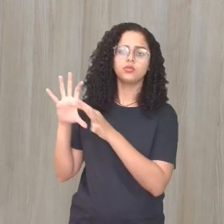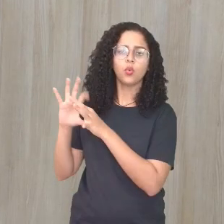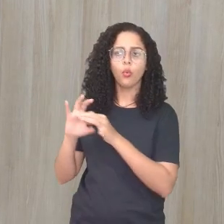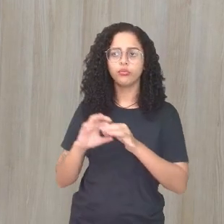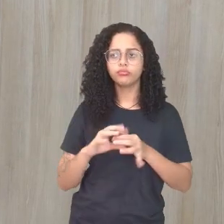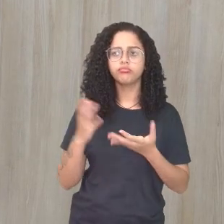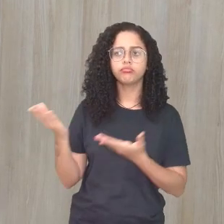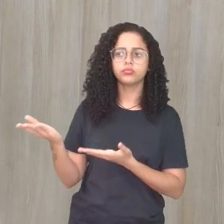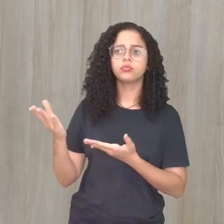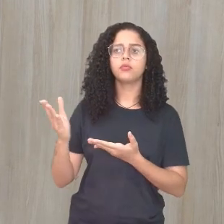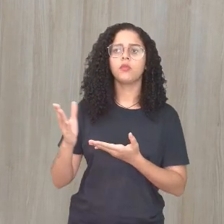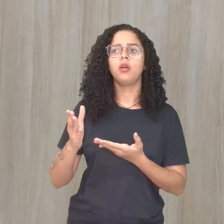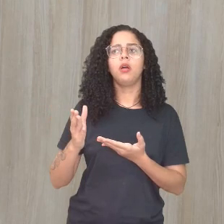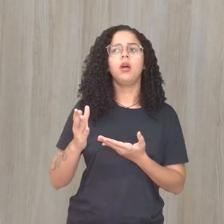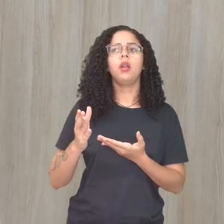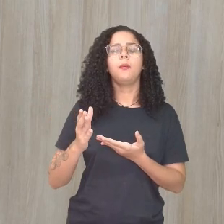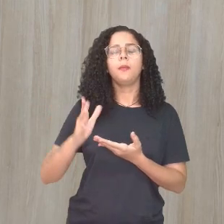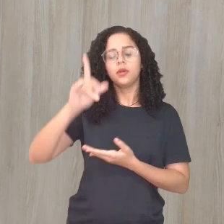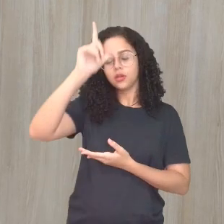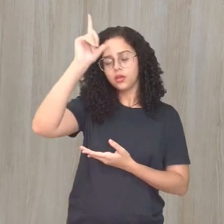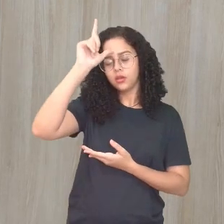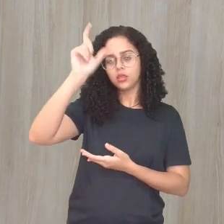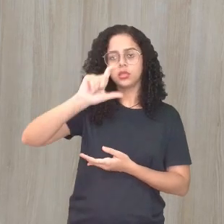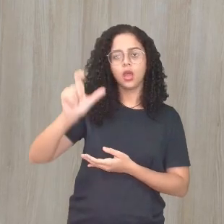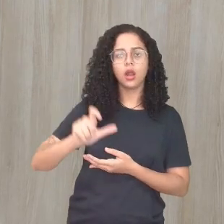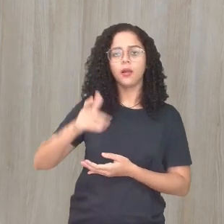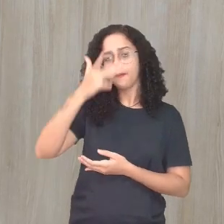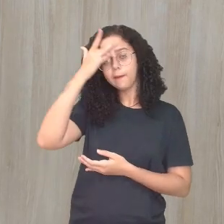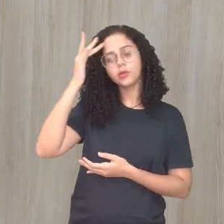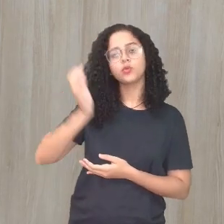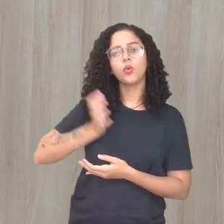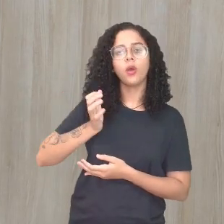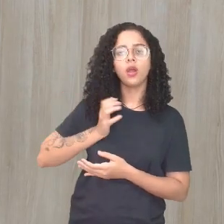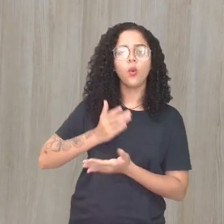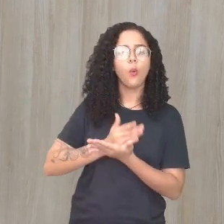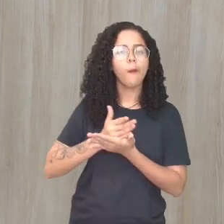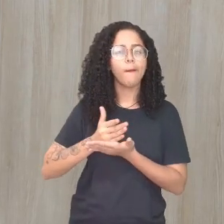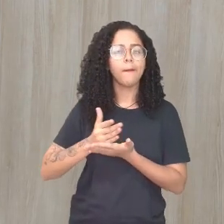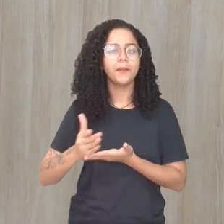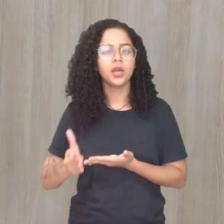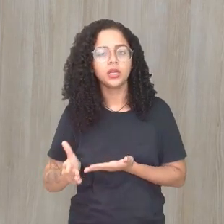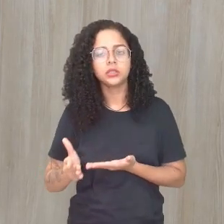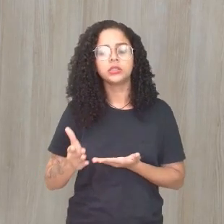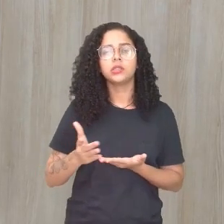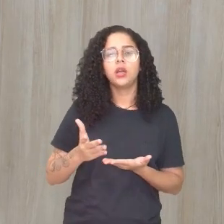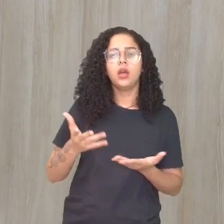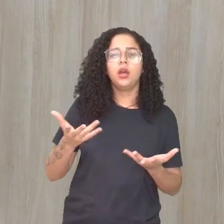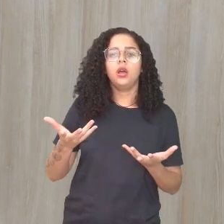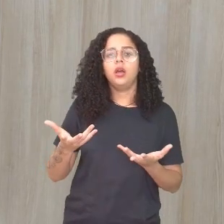caso específico da Alemanha e da Itália, a burguesia, né, ela começa